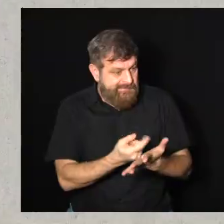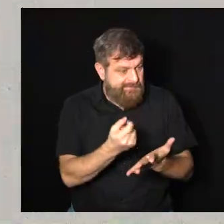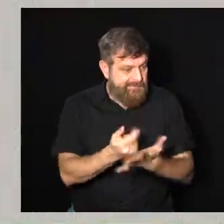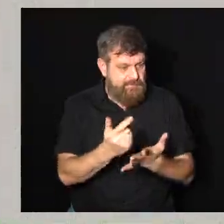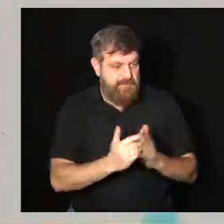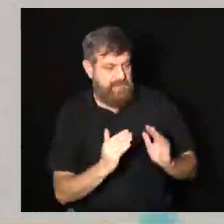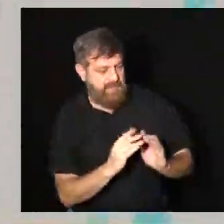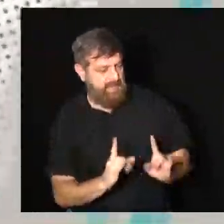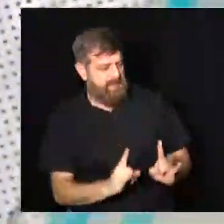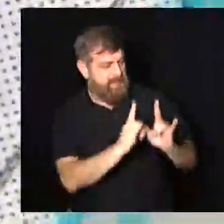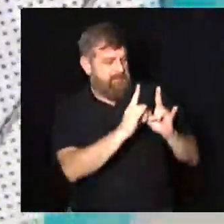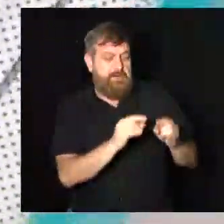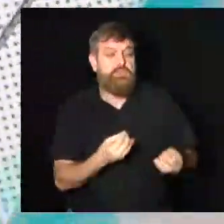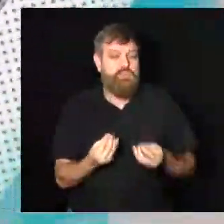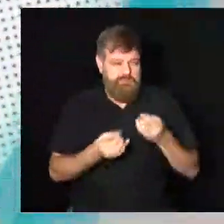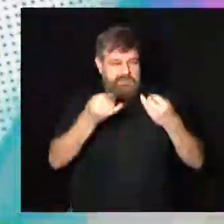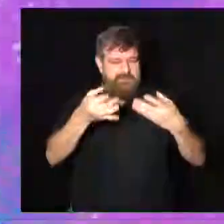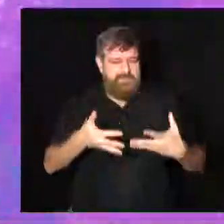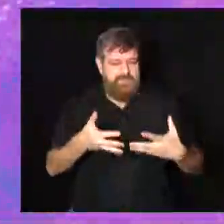pessoas.